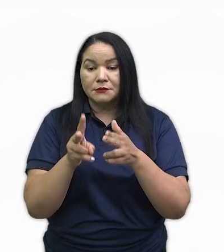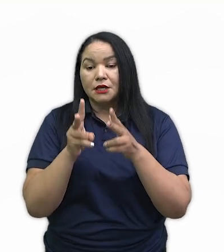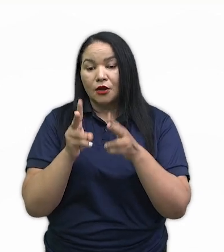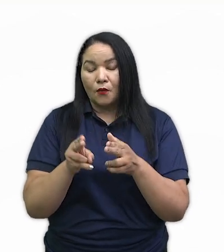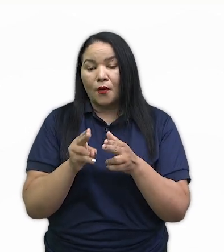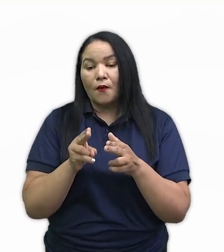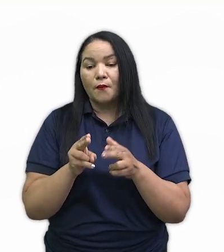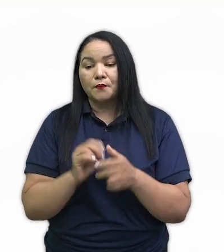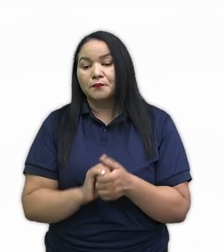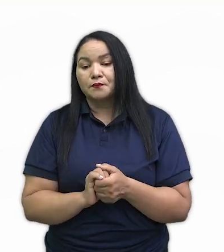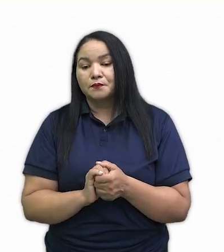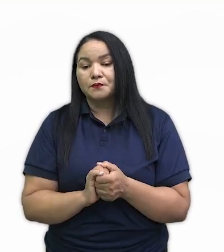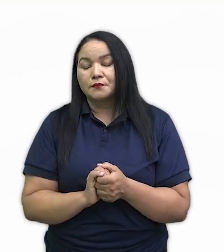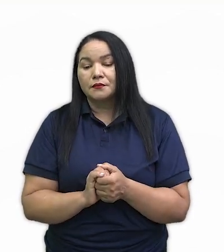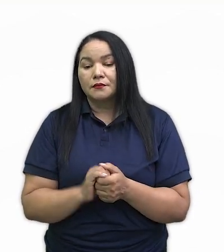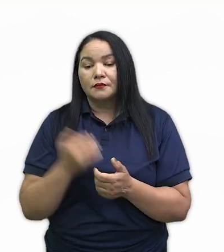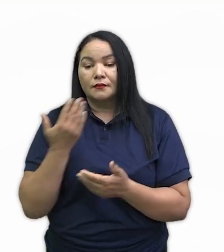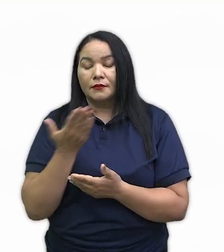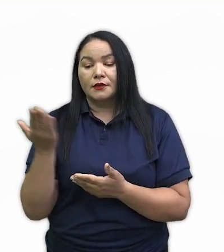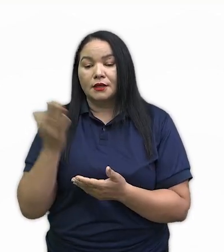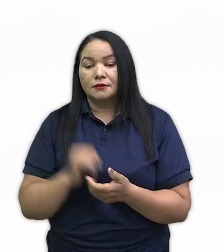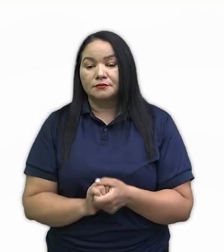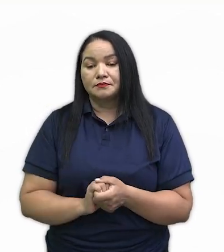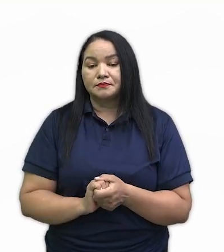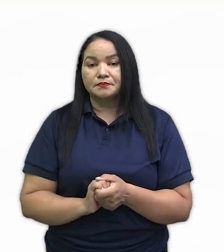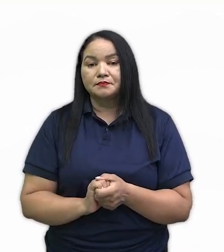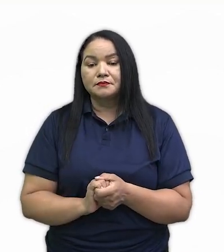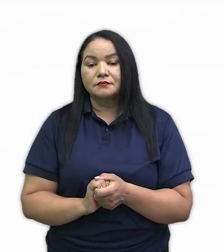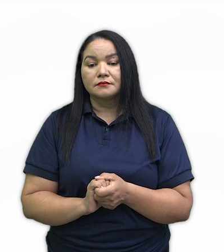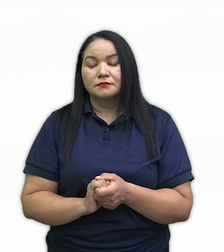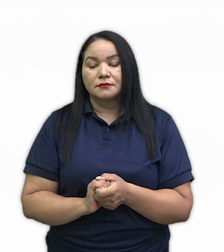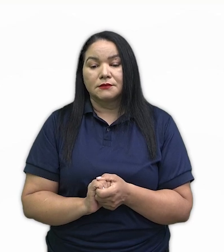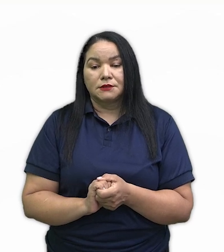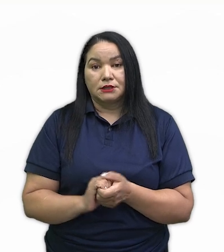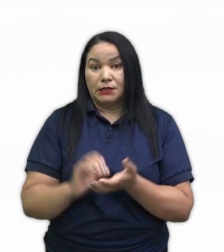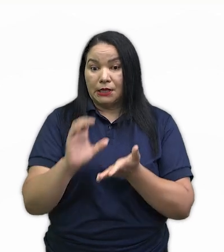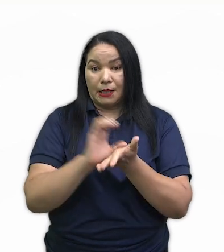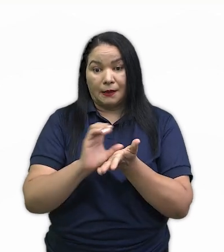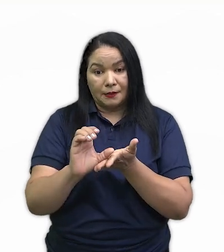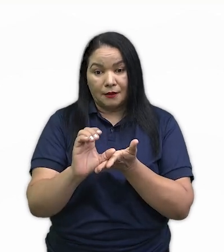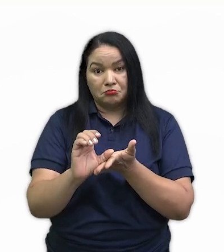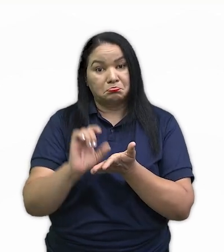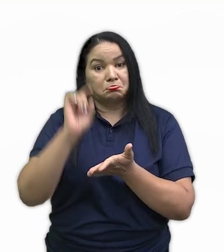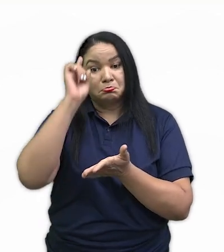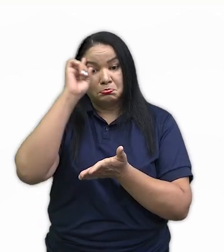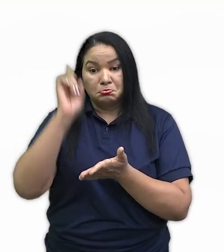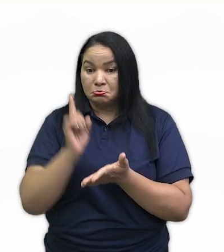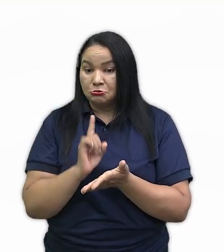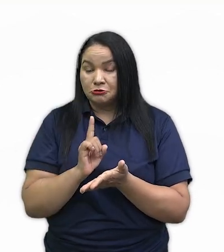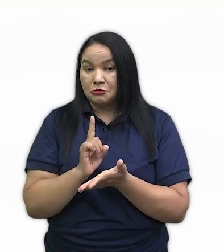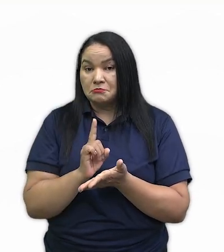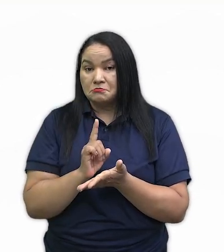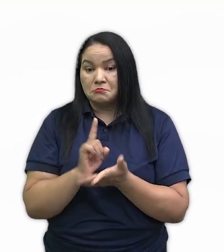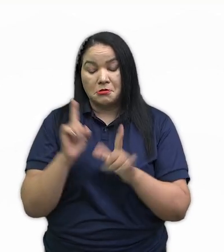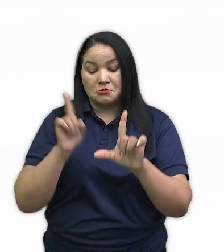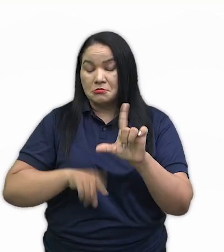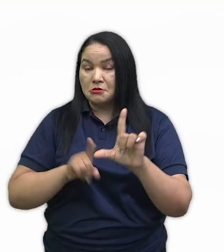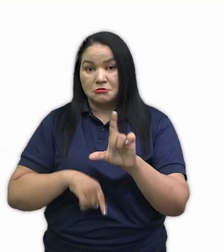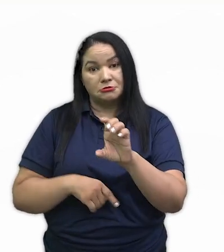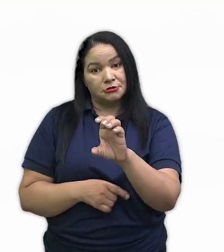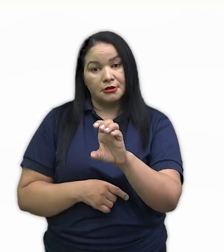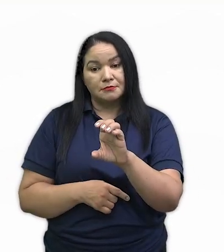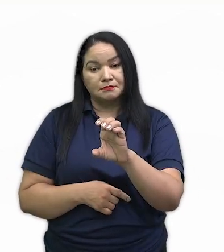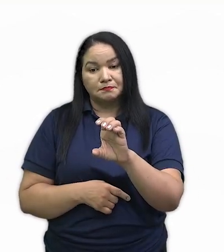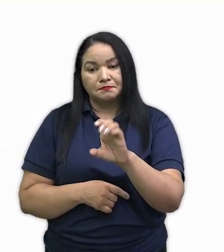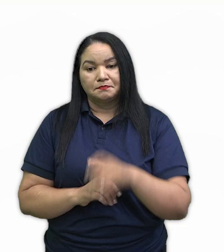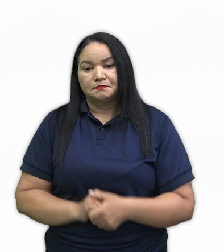1.785, perfeito? O valor do capital inicial, eu não sei. Se eu não sei, eu vou deixar em forma de C